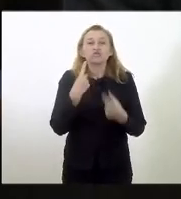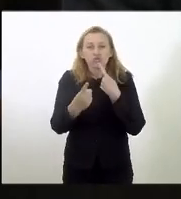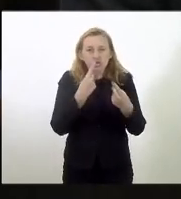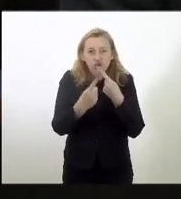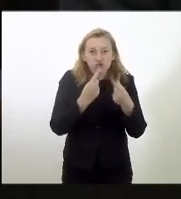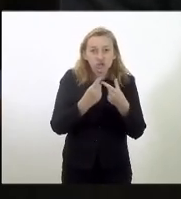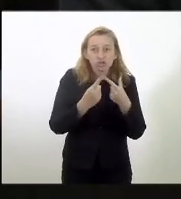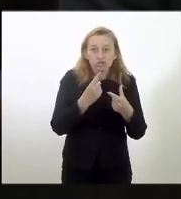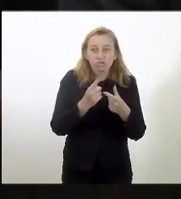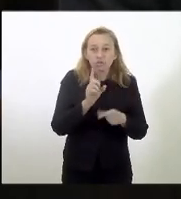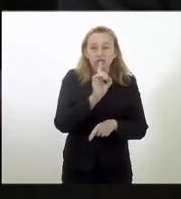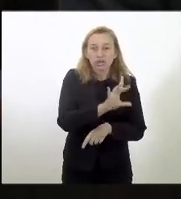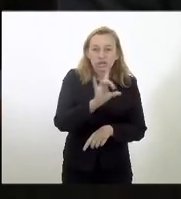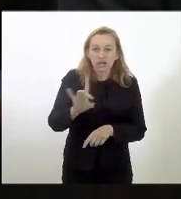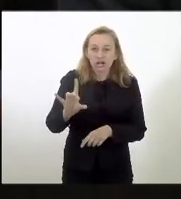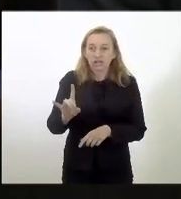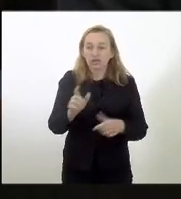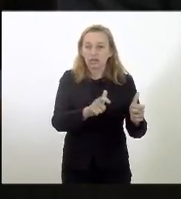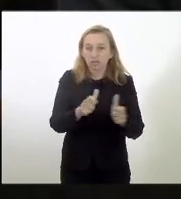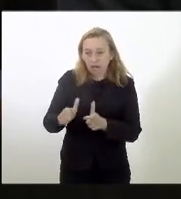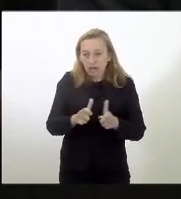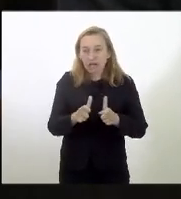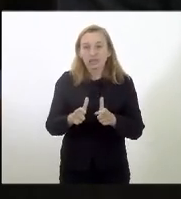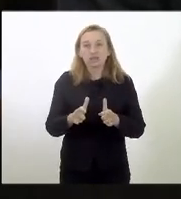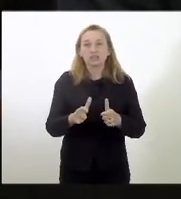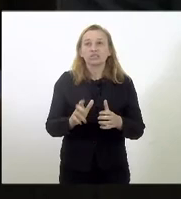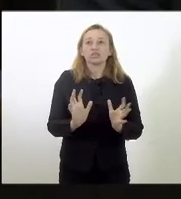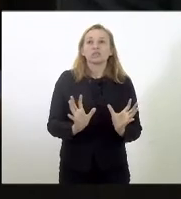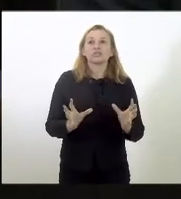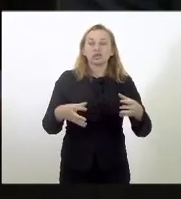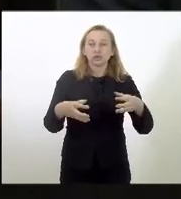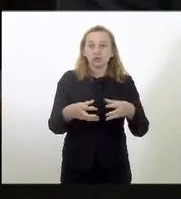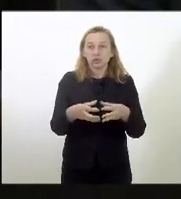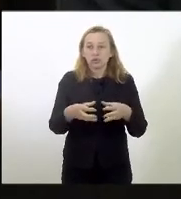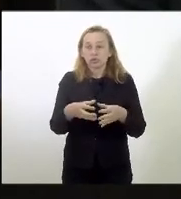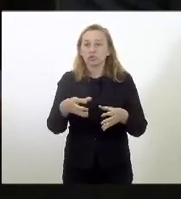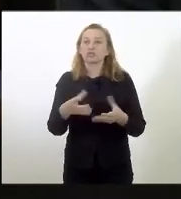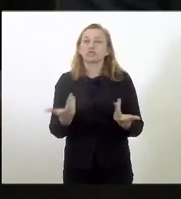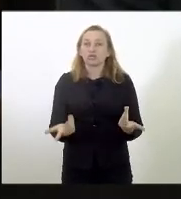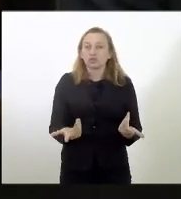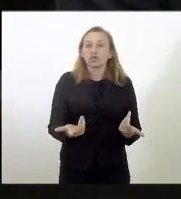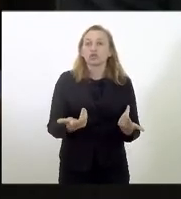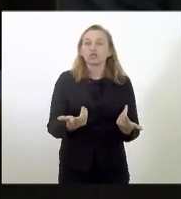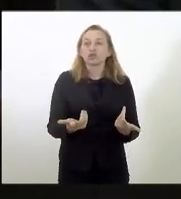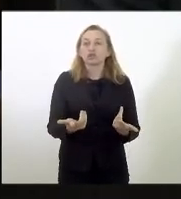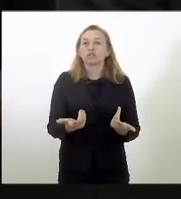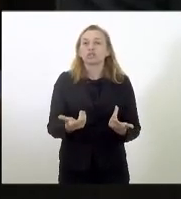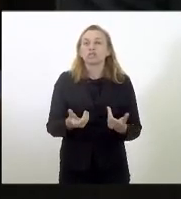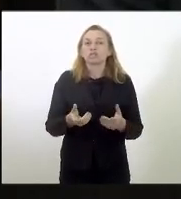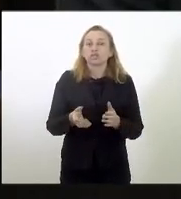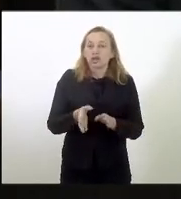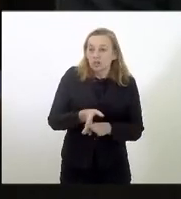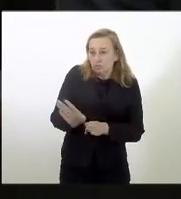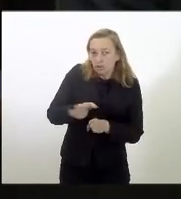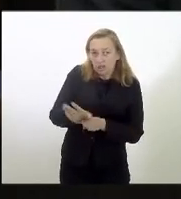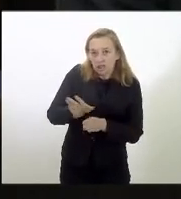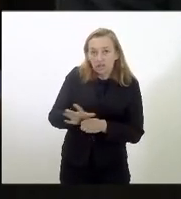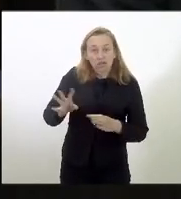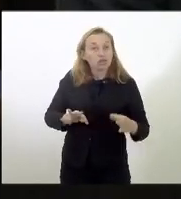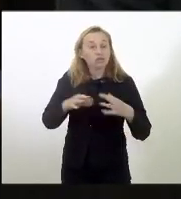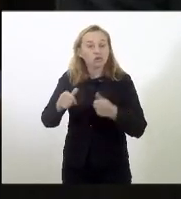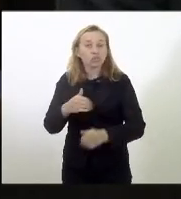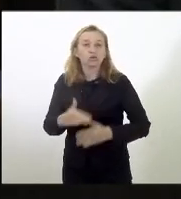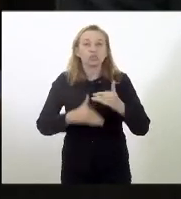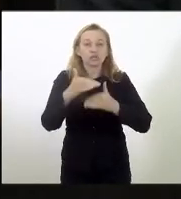nos gabinetes, discutindo nas comissões, com notas técnicas, auxiliando a todo o processo legislativo. Esse